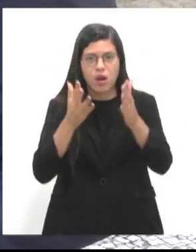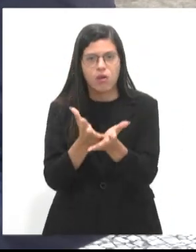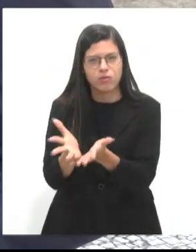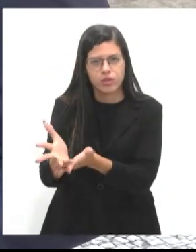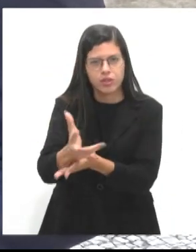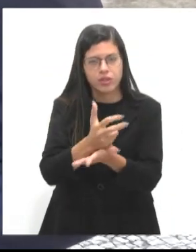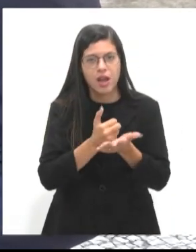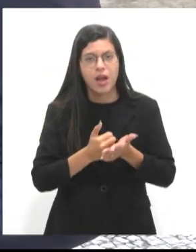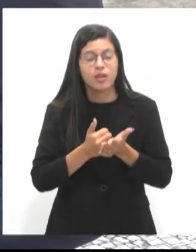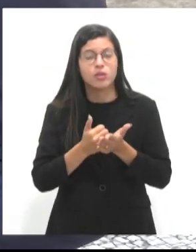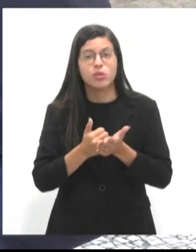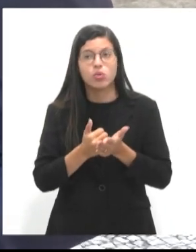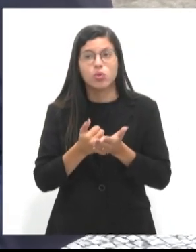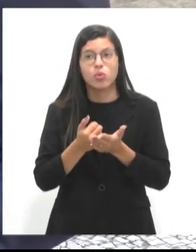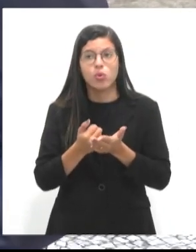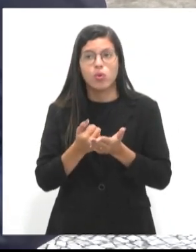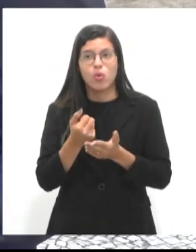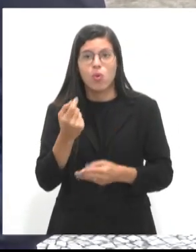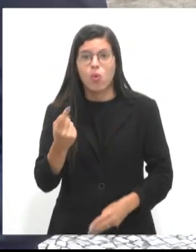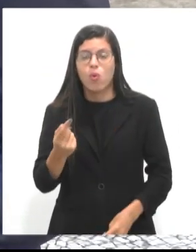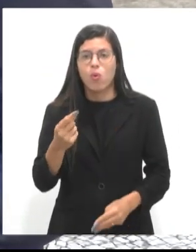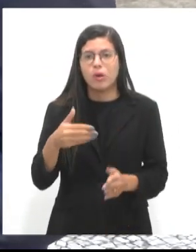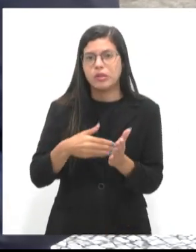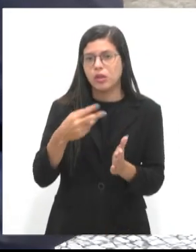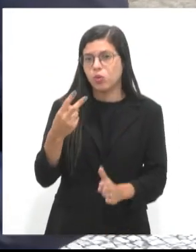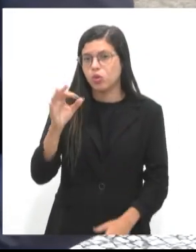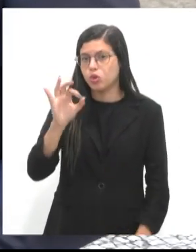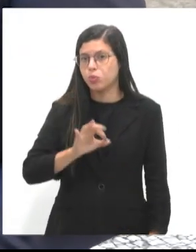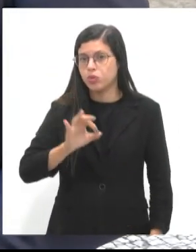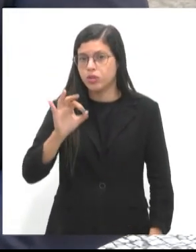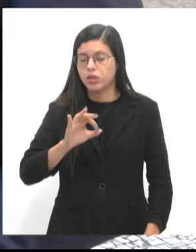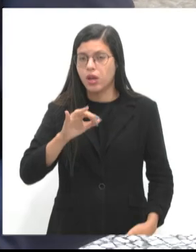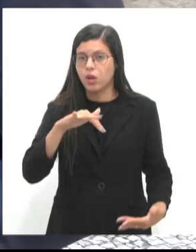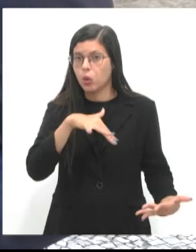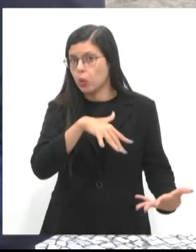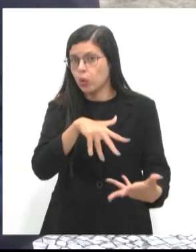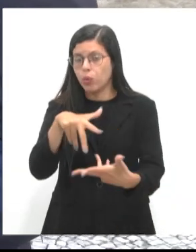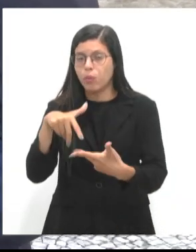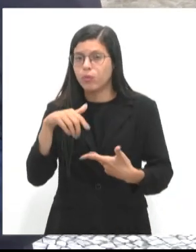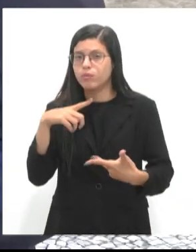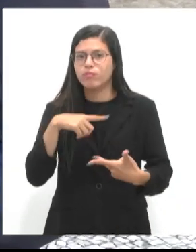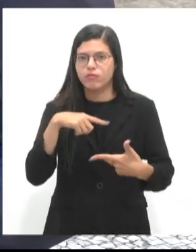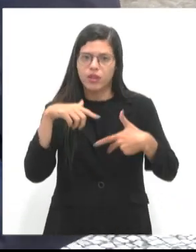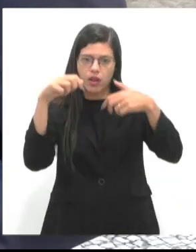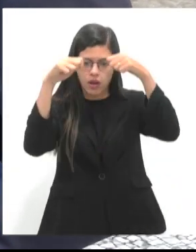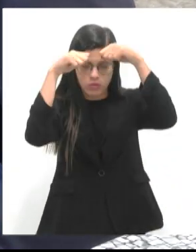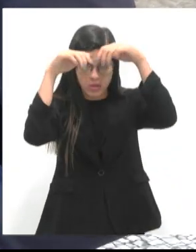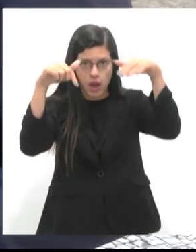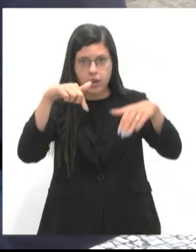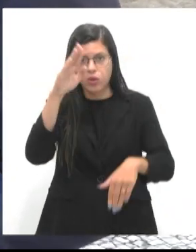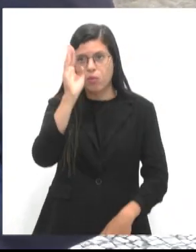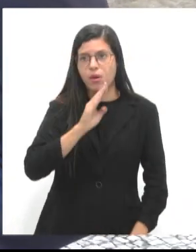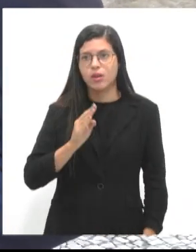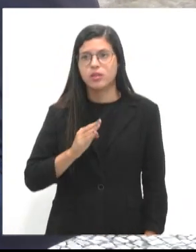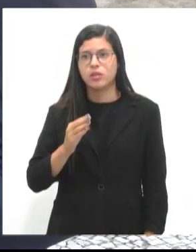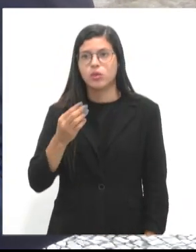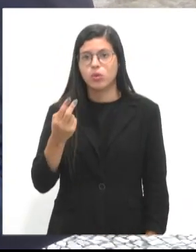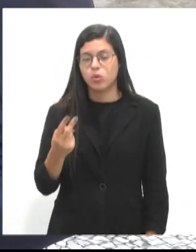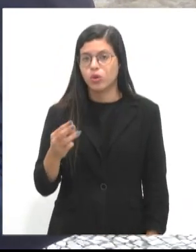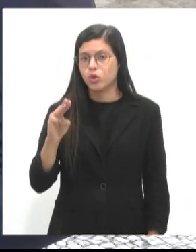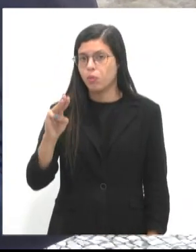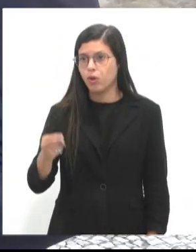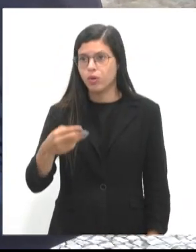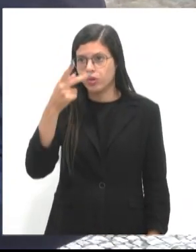dados, cerca de 1 a 2% da população mundial tem o transtorno do espectro autista, e aqui no Brasil cerca de 2 milhões de